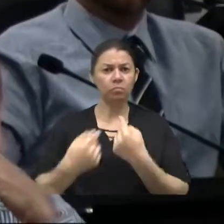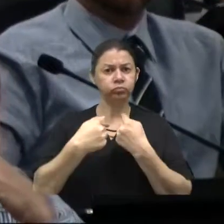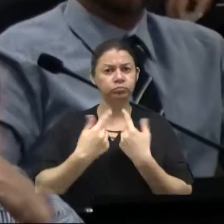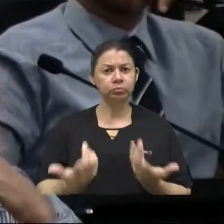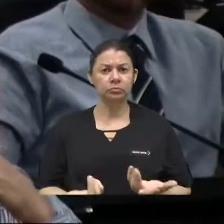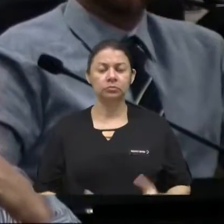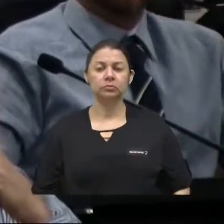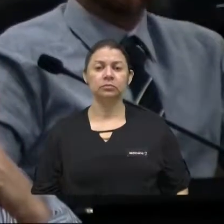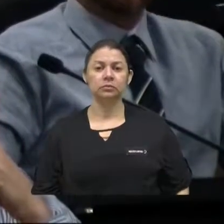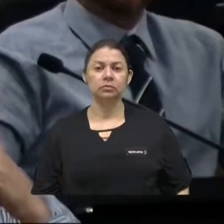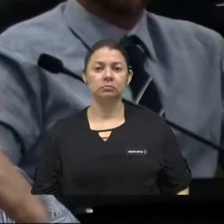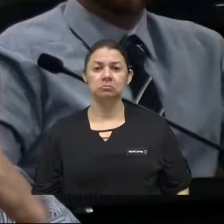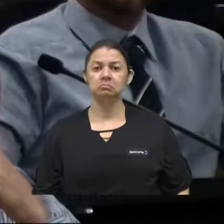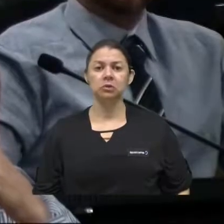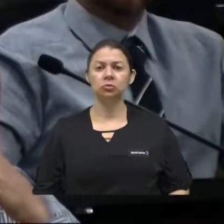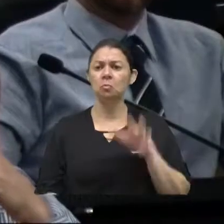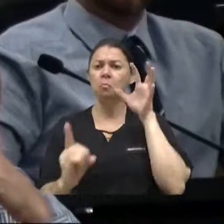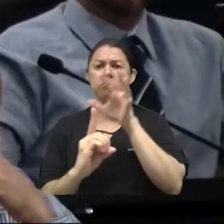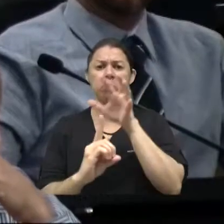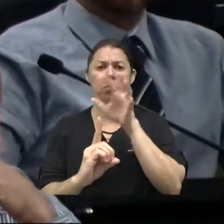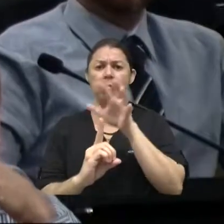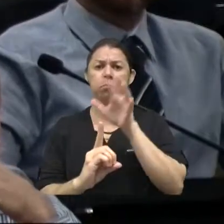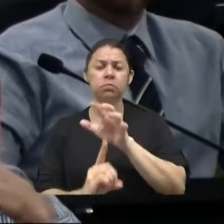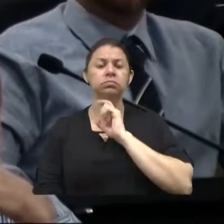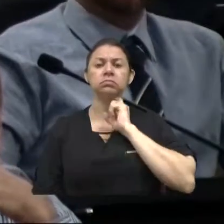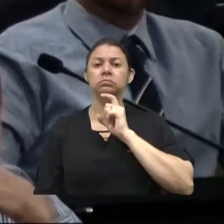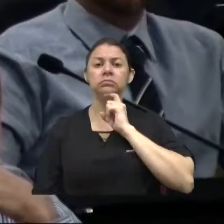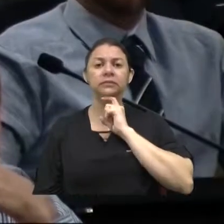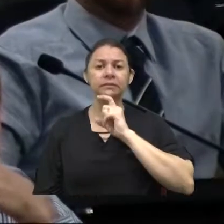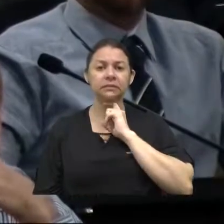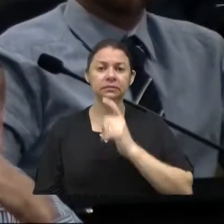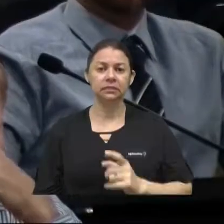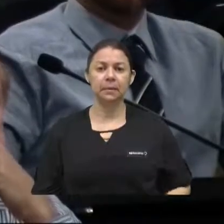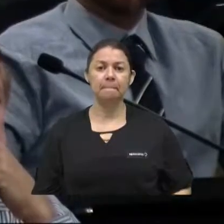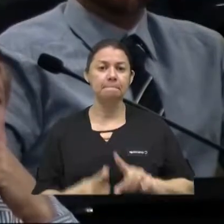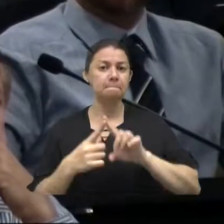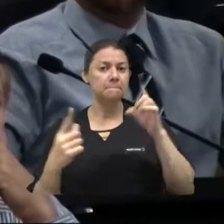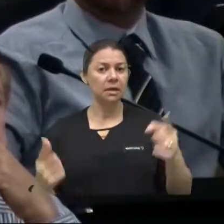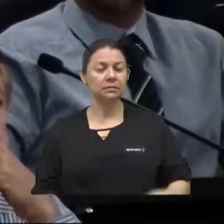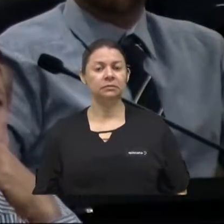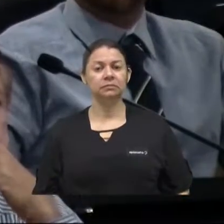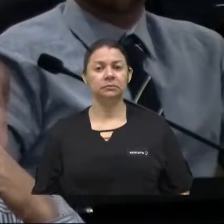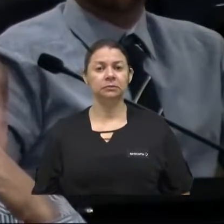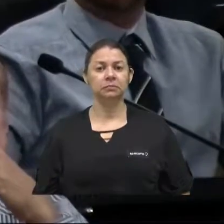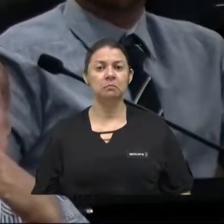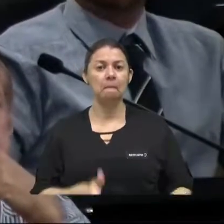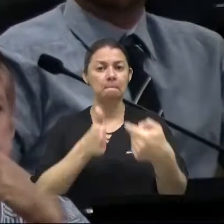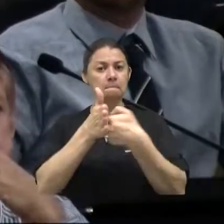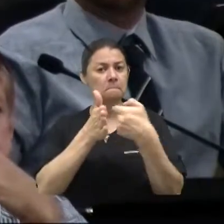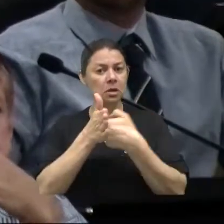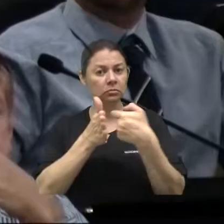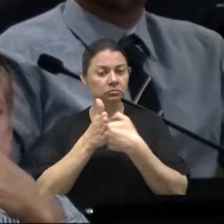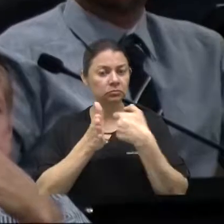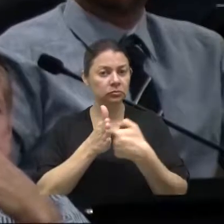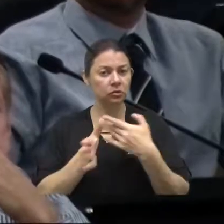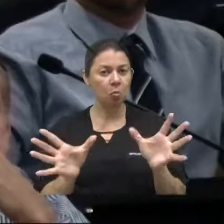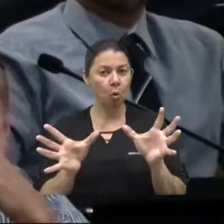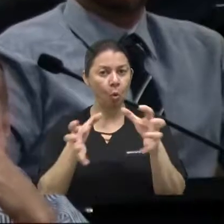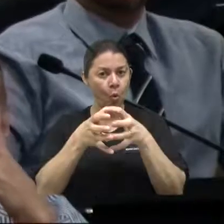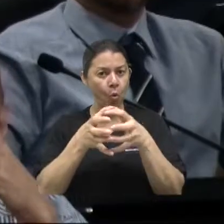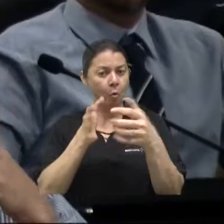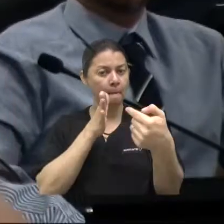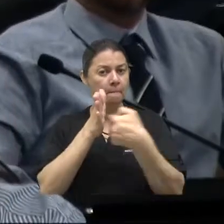casa, as pessoas vêm me procurar. Então, me fizeram um questionamento, a minha chapa me questionou